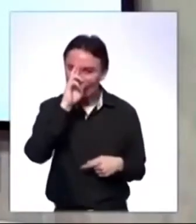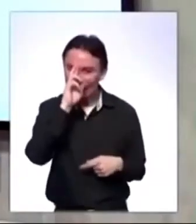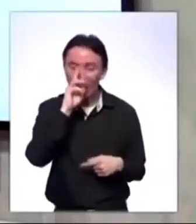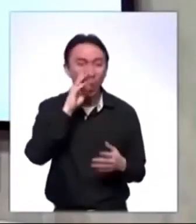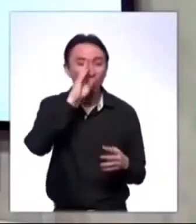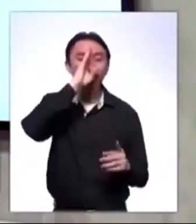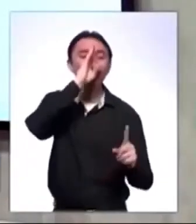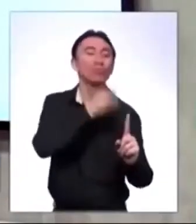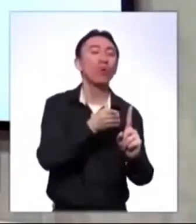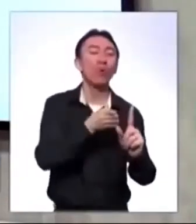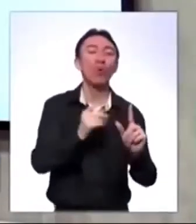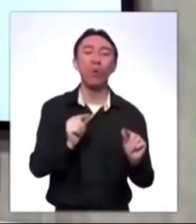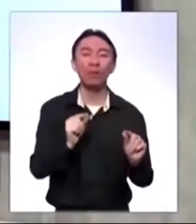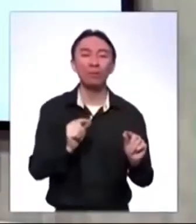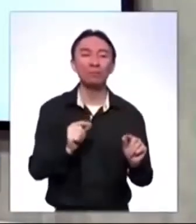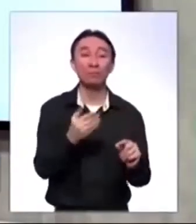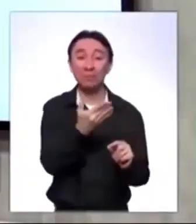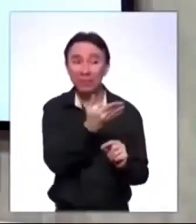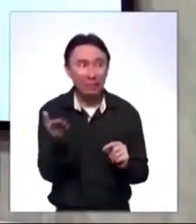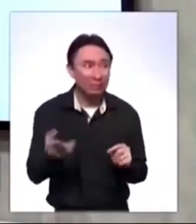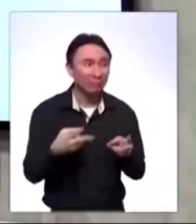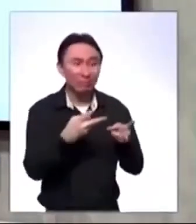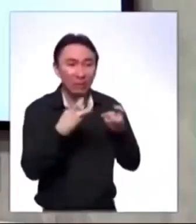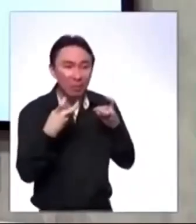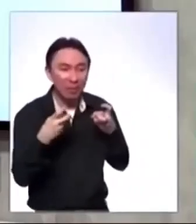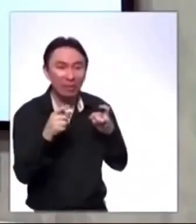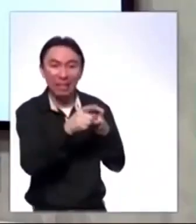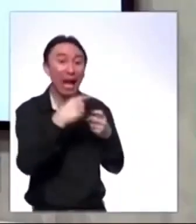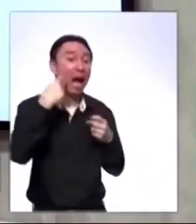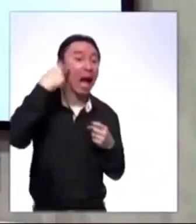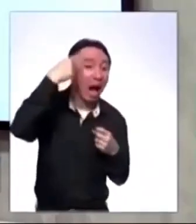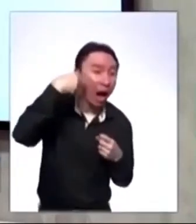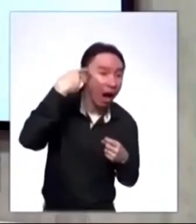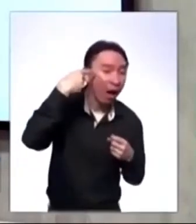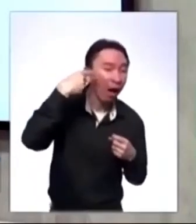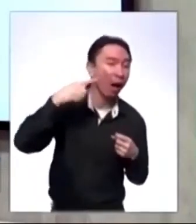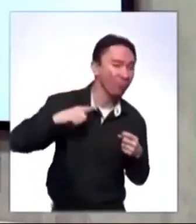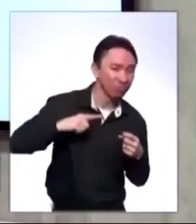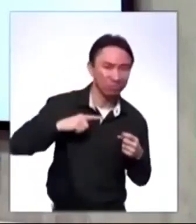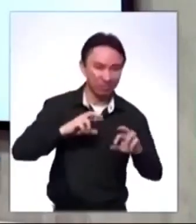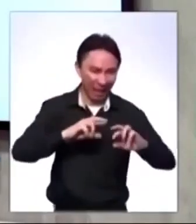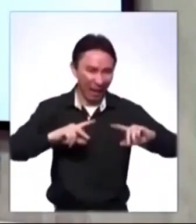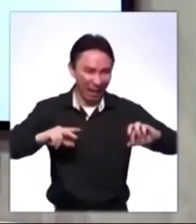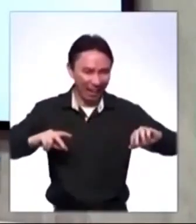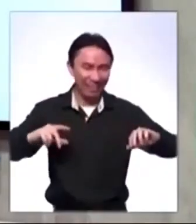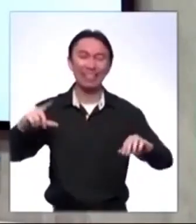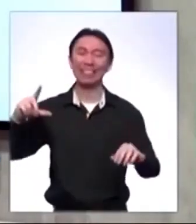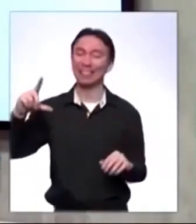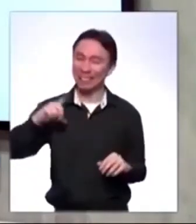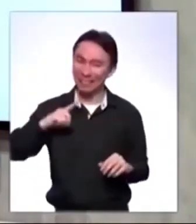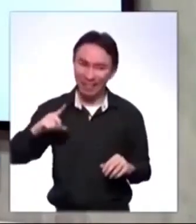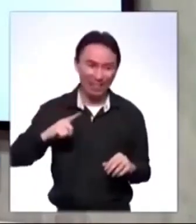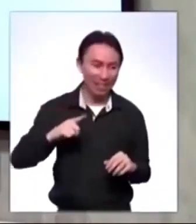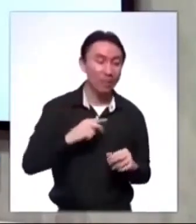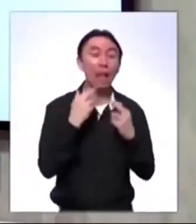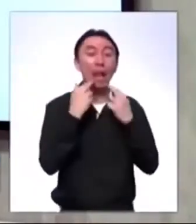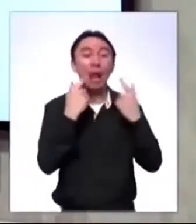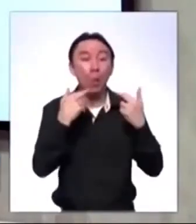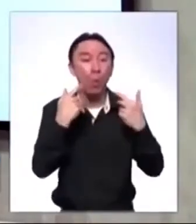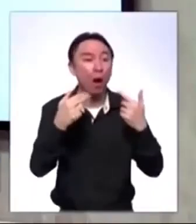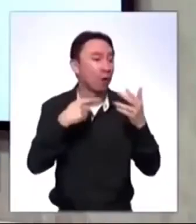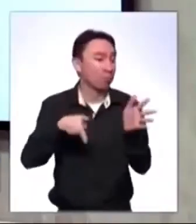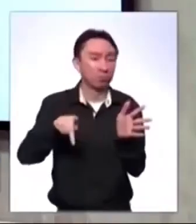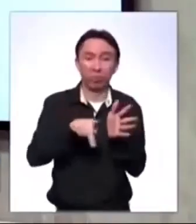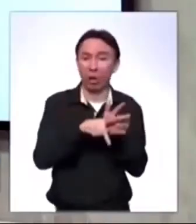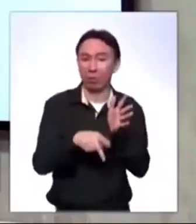você perceba que cada uma das artes tem uma linguagem própria, né? Que envolve, tem o seu próprio vocabulário, a